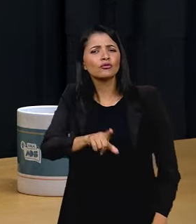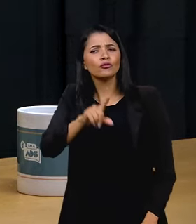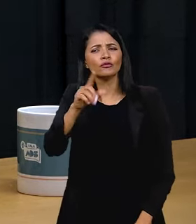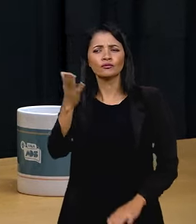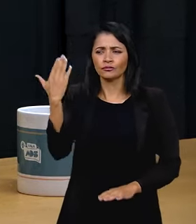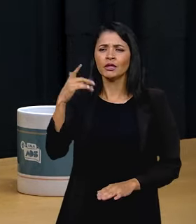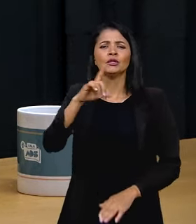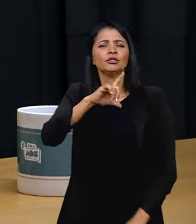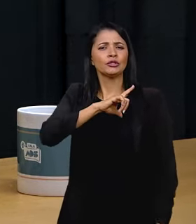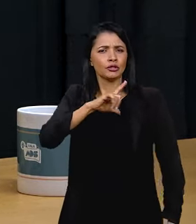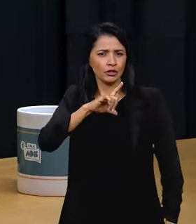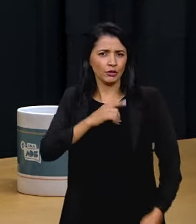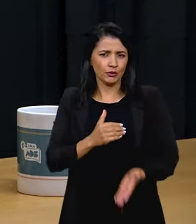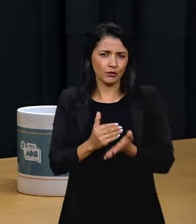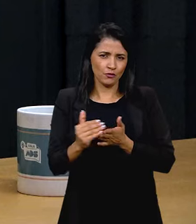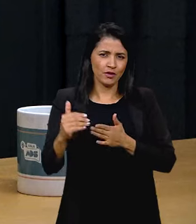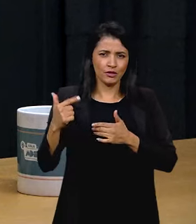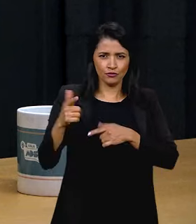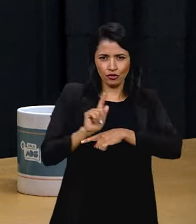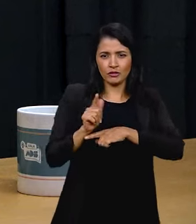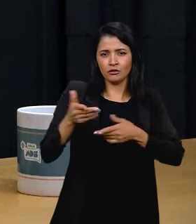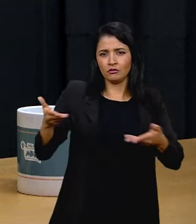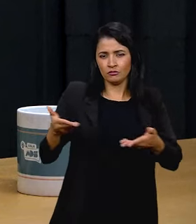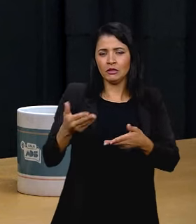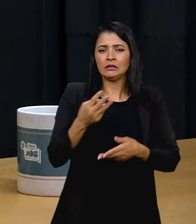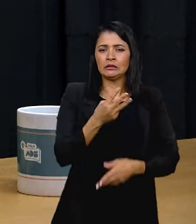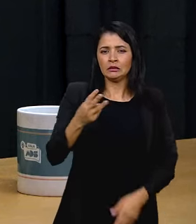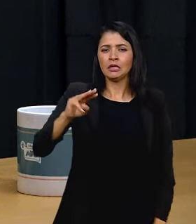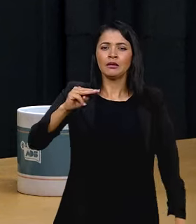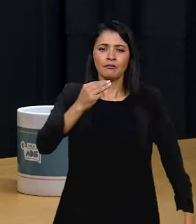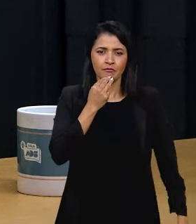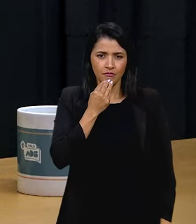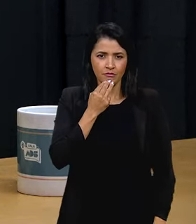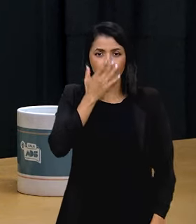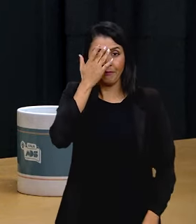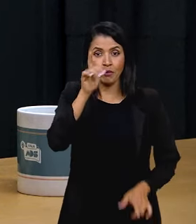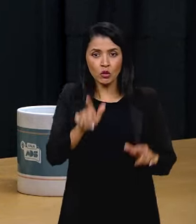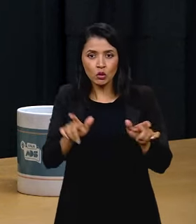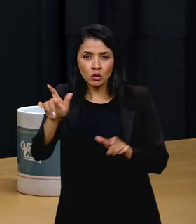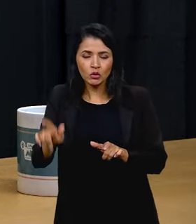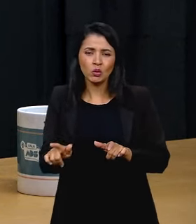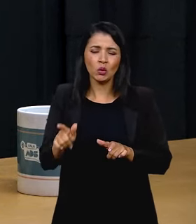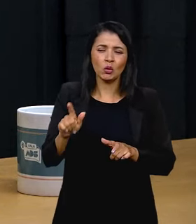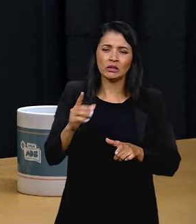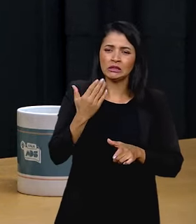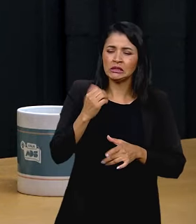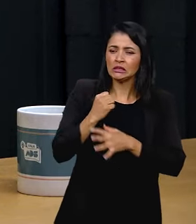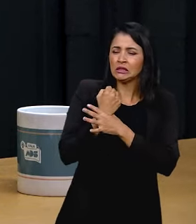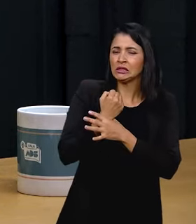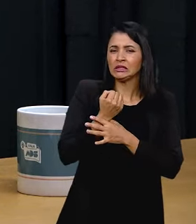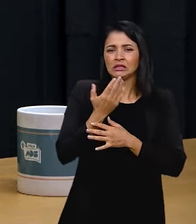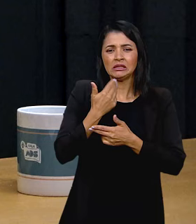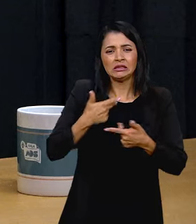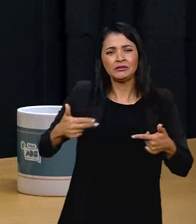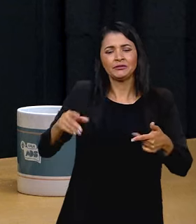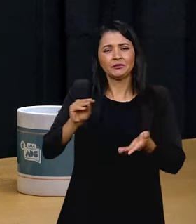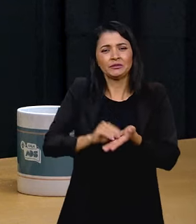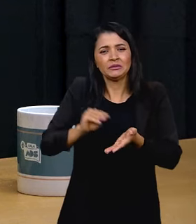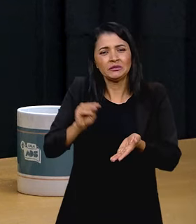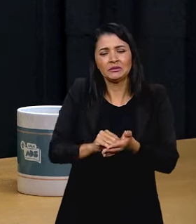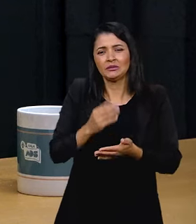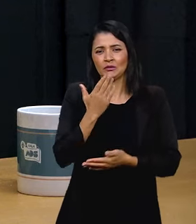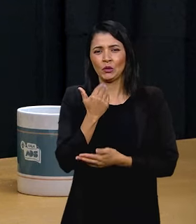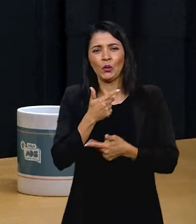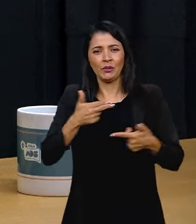nós tínhamos então a no início da atual gestão 33 milhões de pessoas em segurança alimentar e a sofre